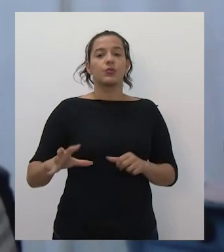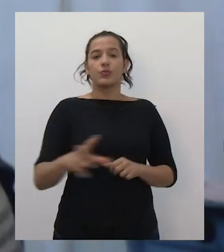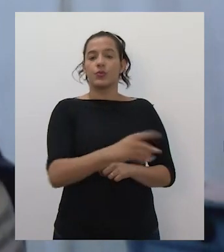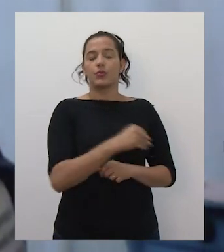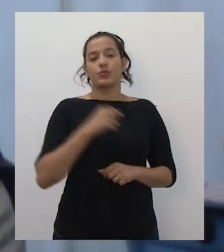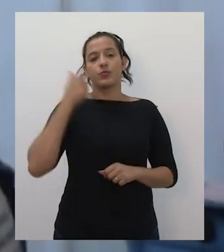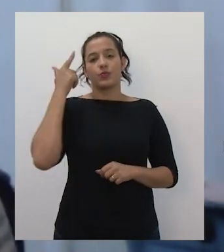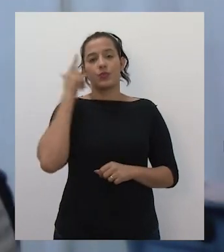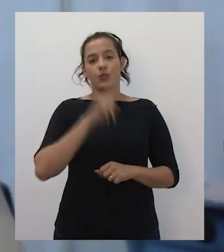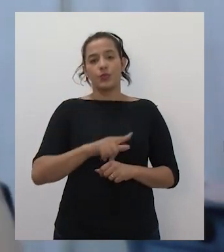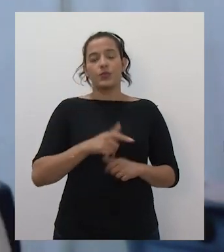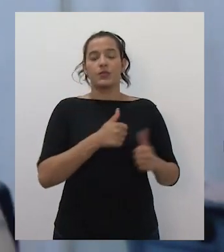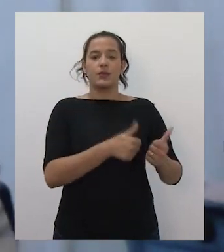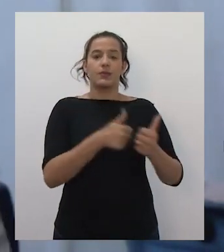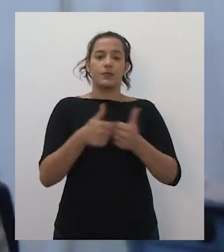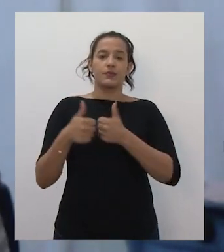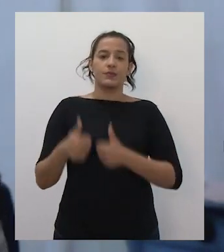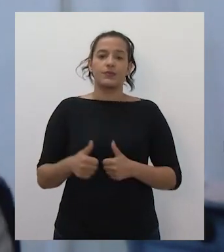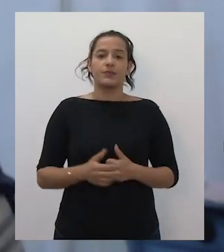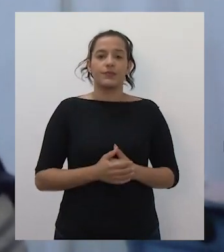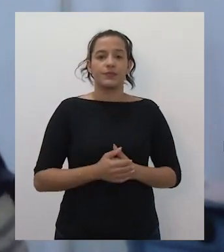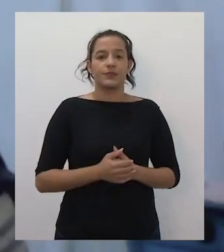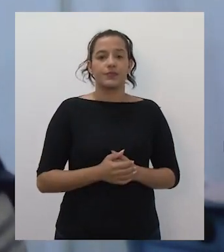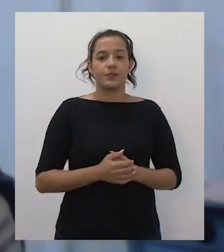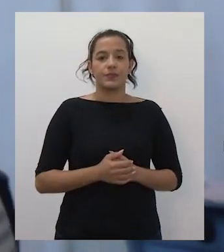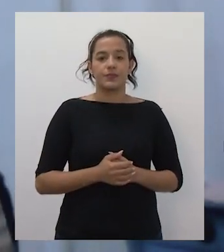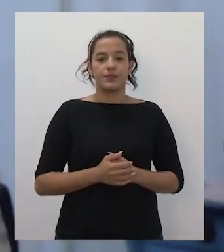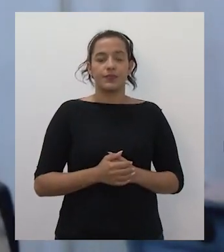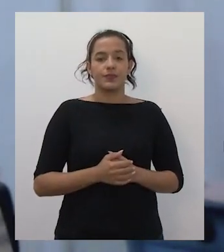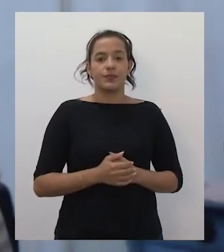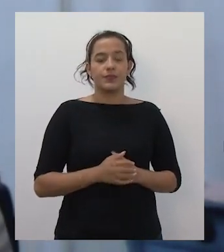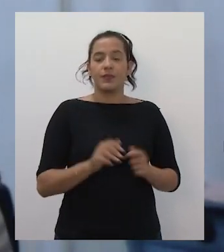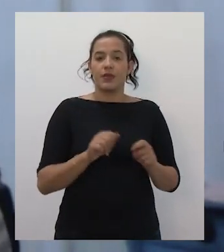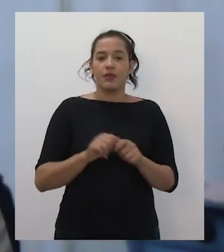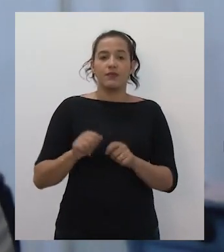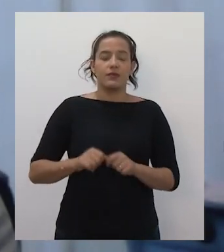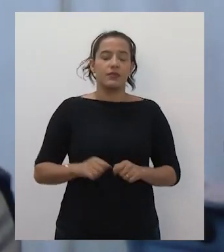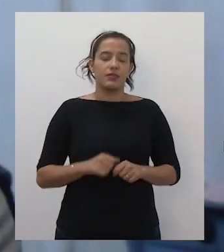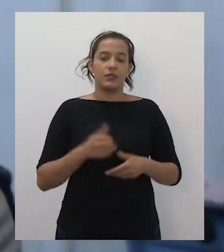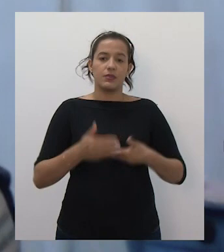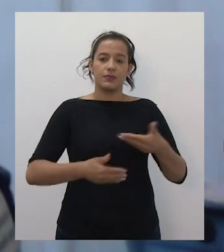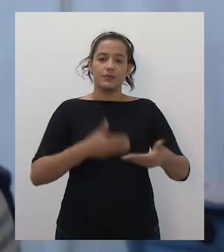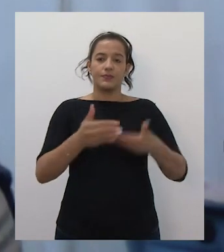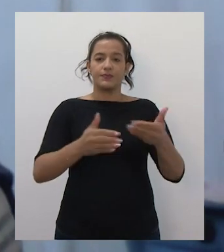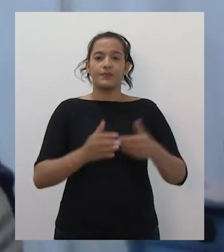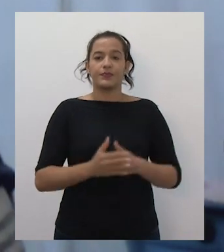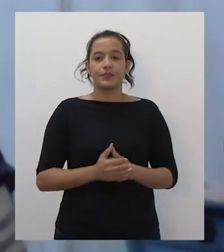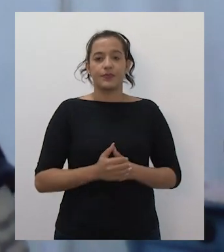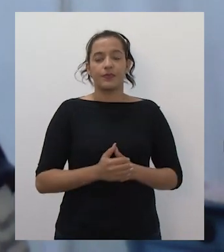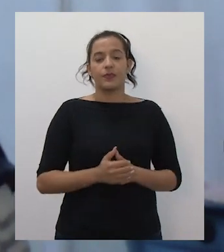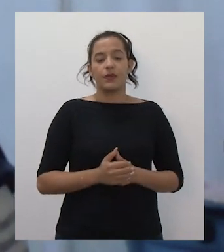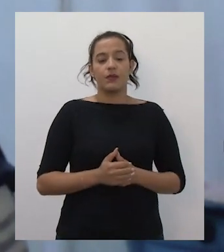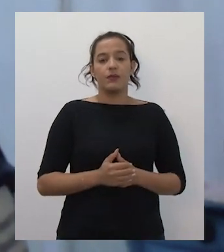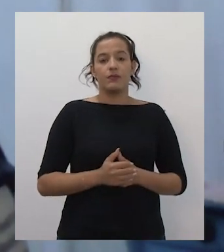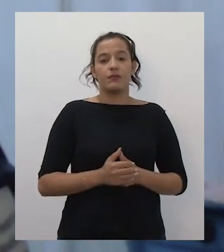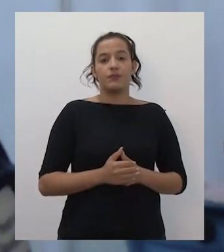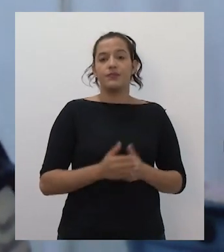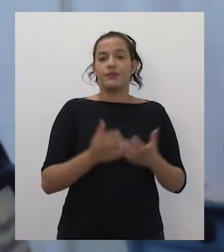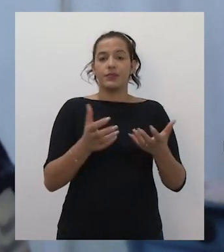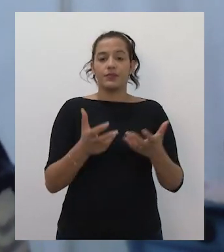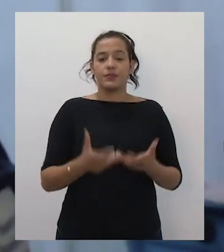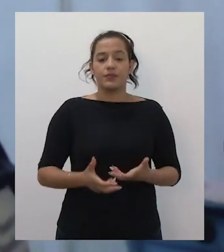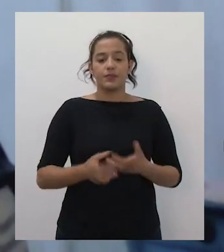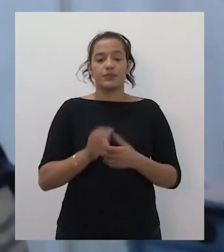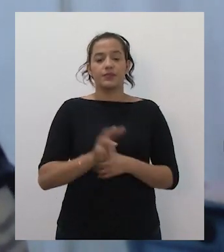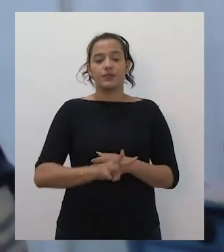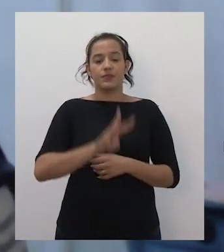né, chegar a fazer essa caminhada. E aí eu queria, olha, Will, a Tânia